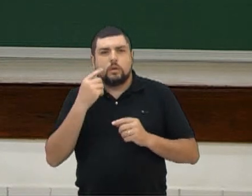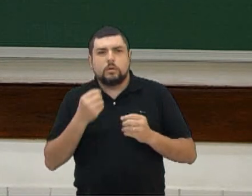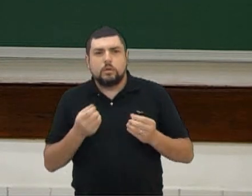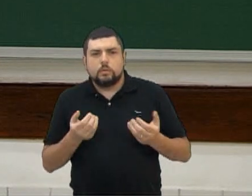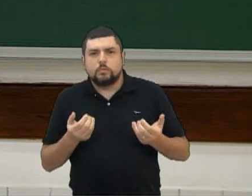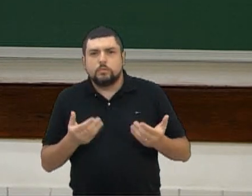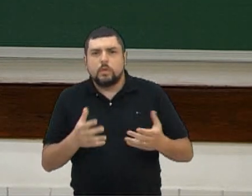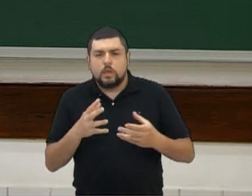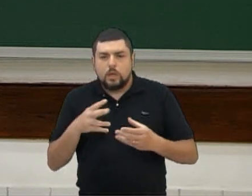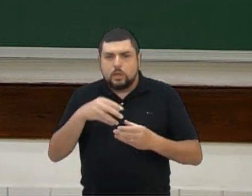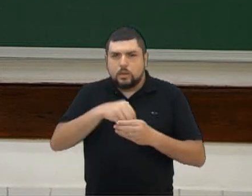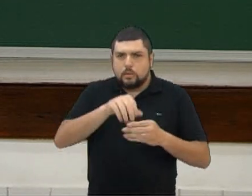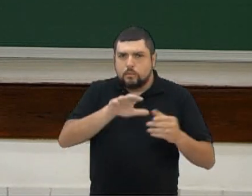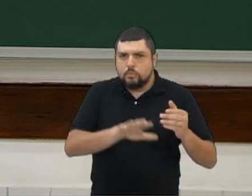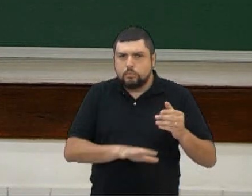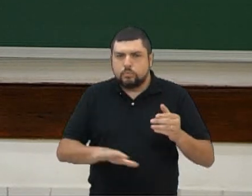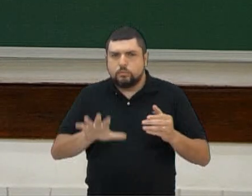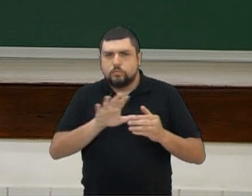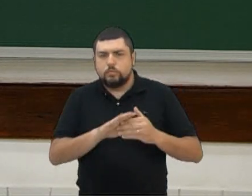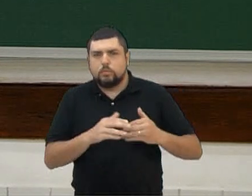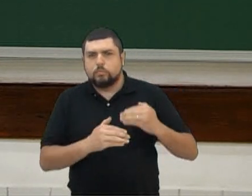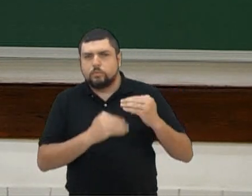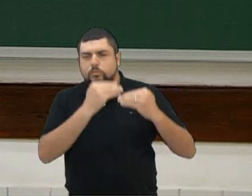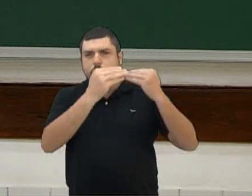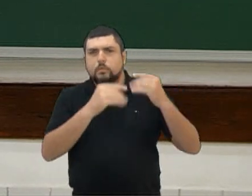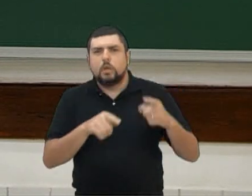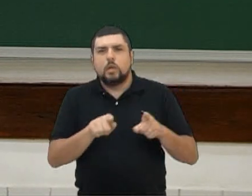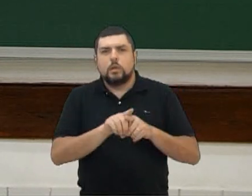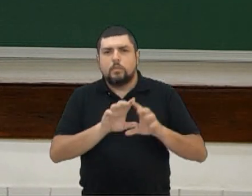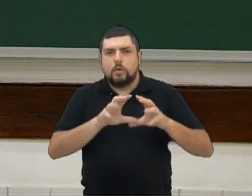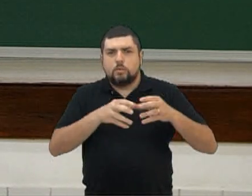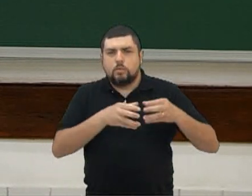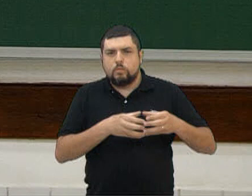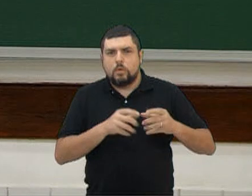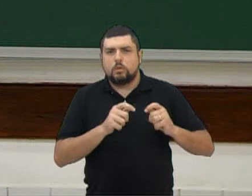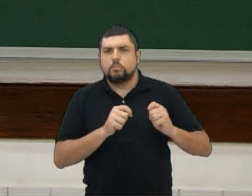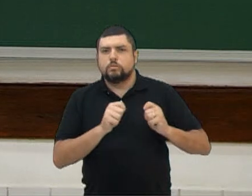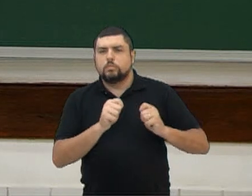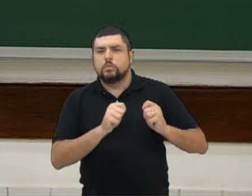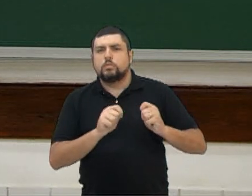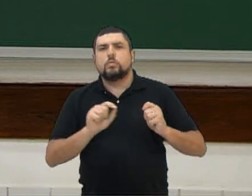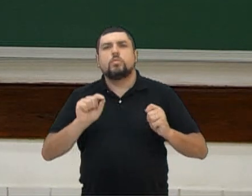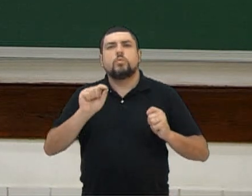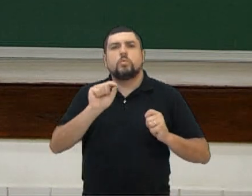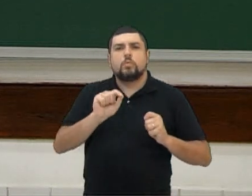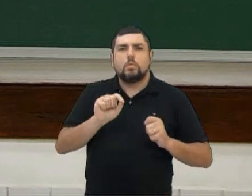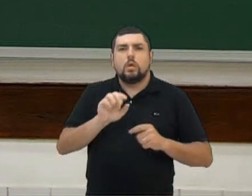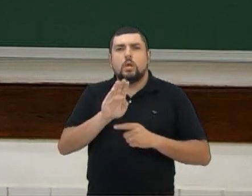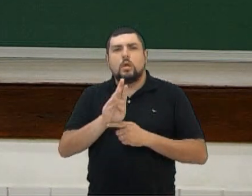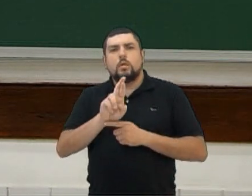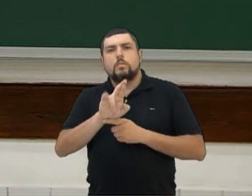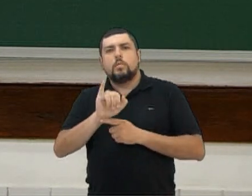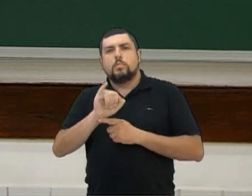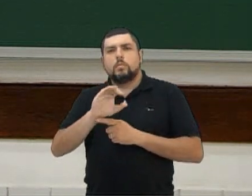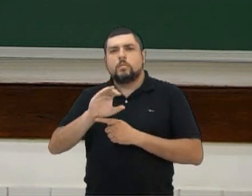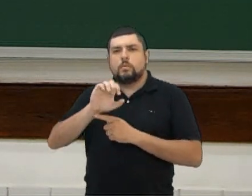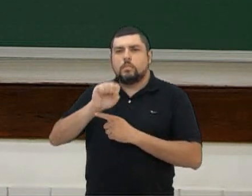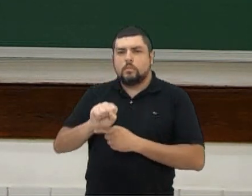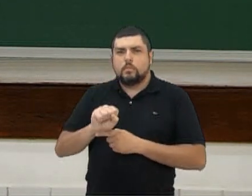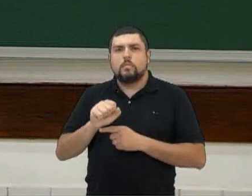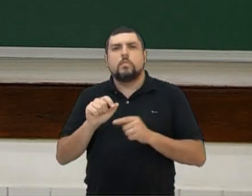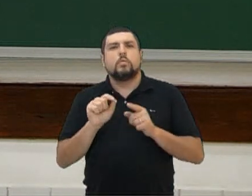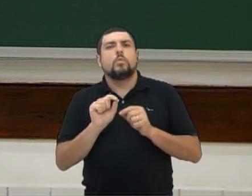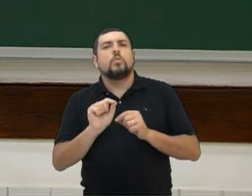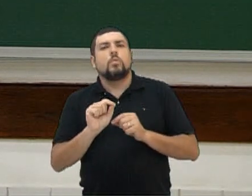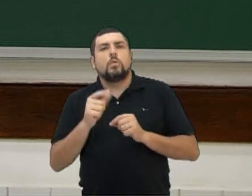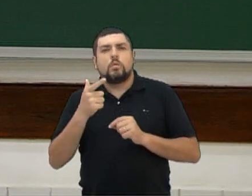do mercado interno, e aí há a formação de um bloco econômico bastante importante, que é o BRICS, com outros países